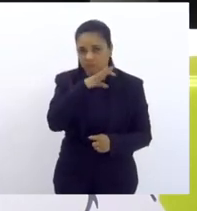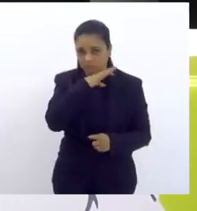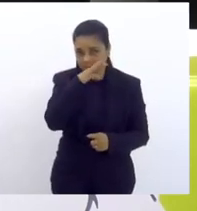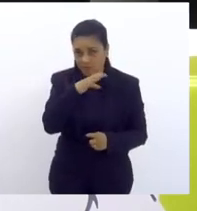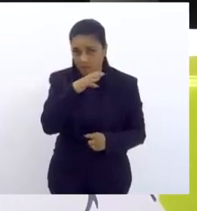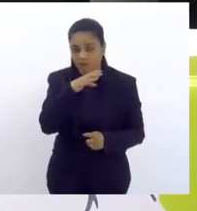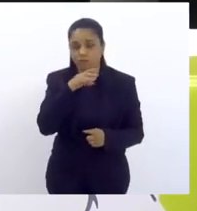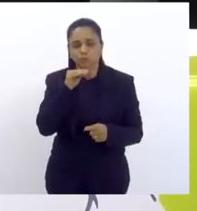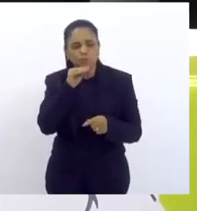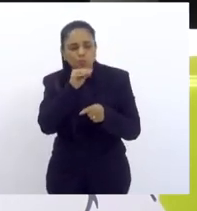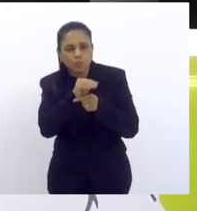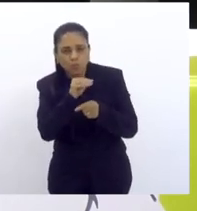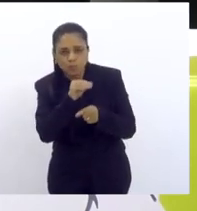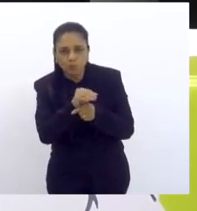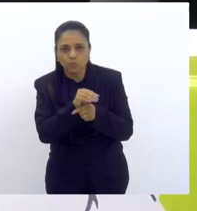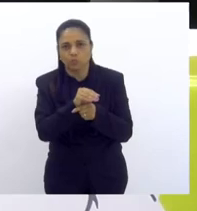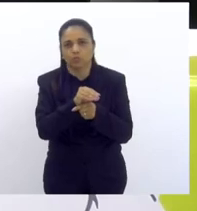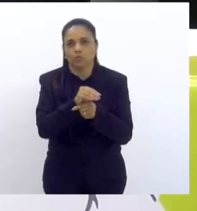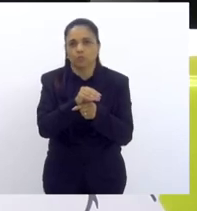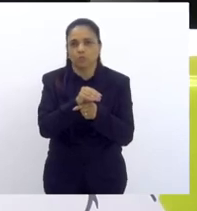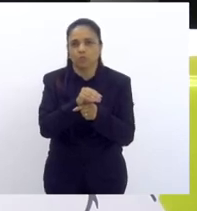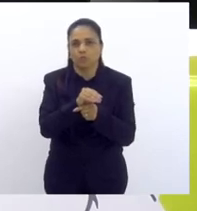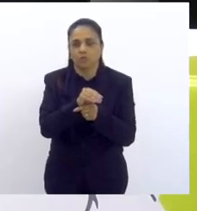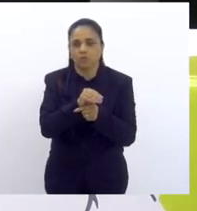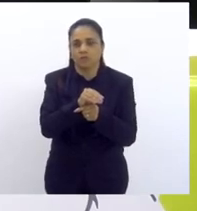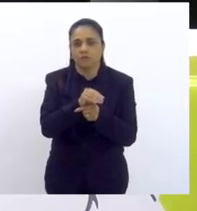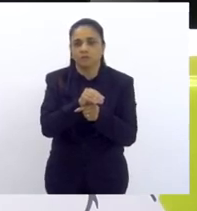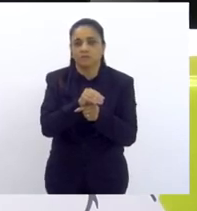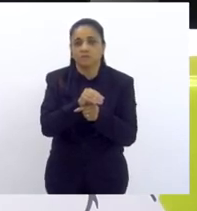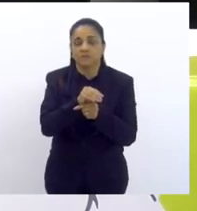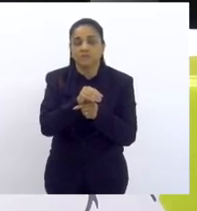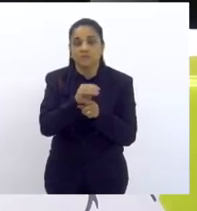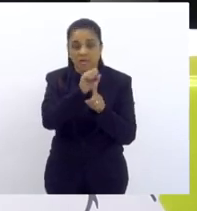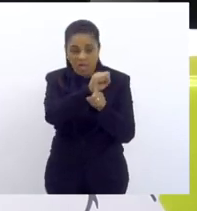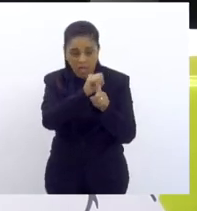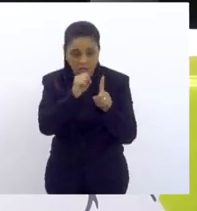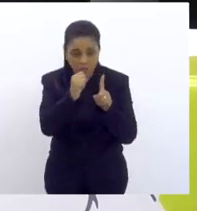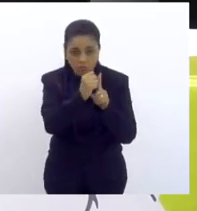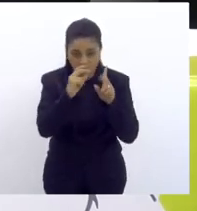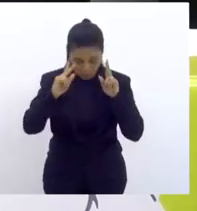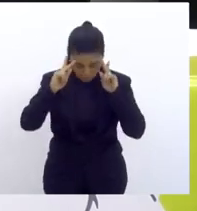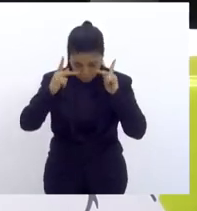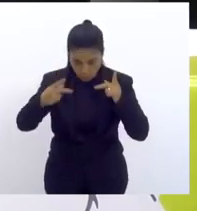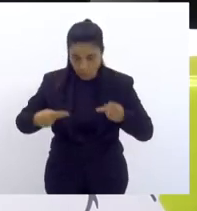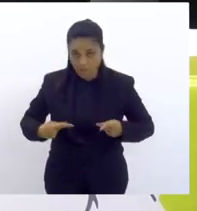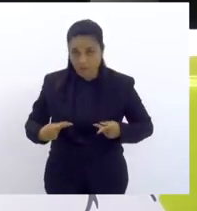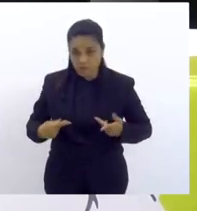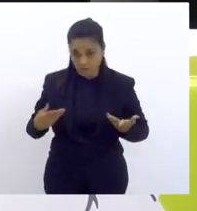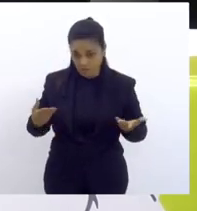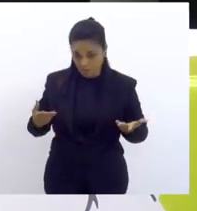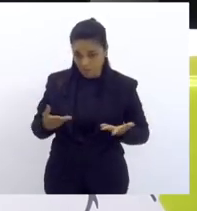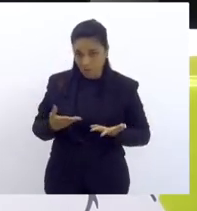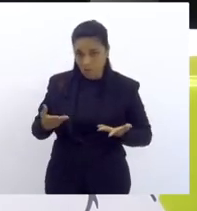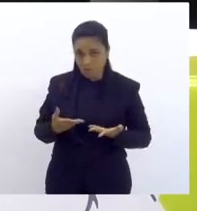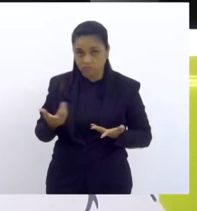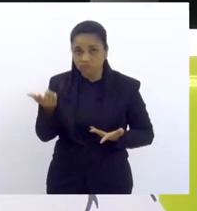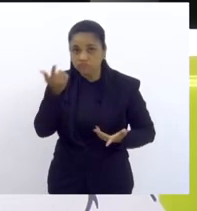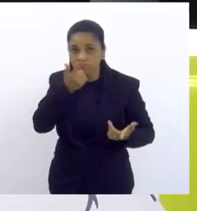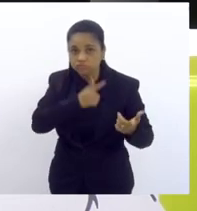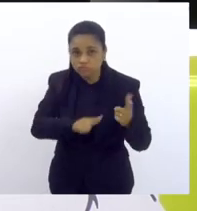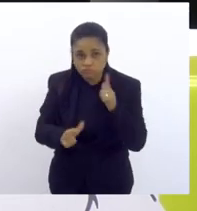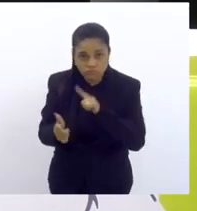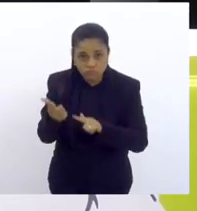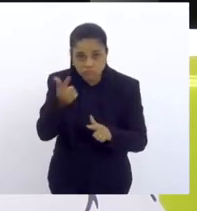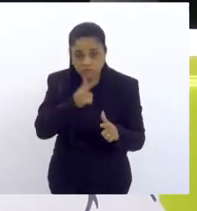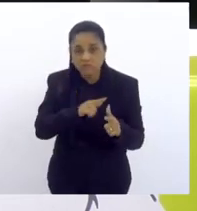animais ter um cuidado uma vez que se a sociedade humana chegou ao passo que tá é porque a gente teve sim